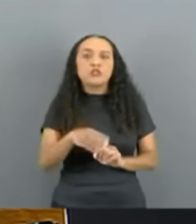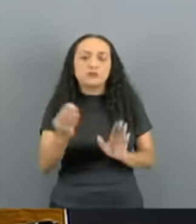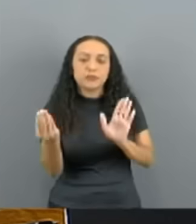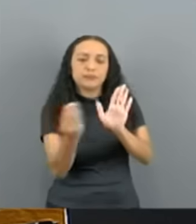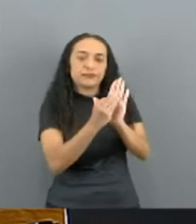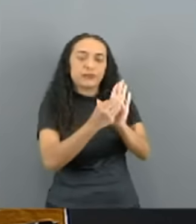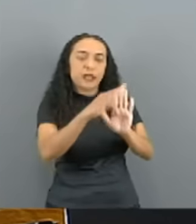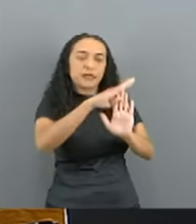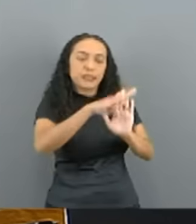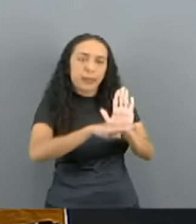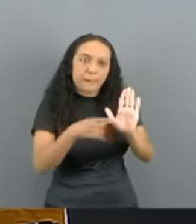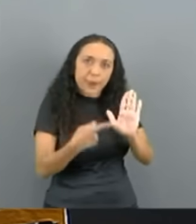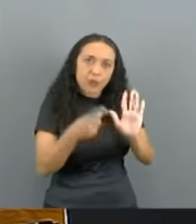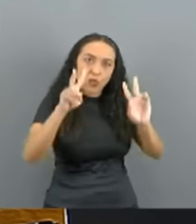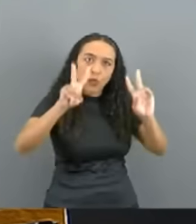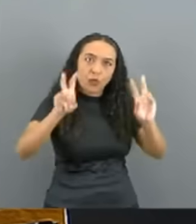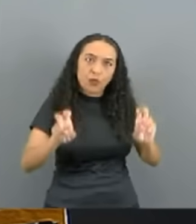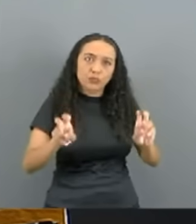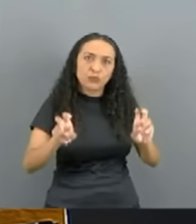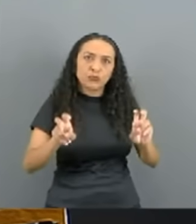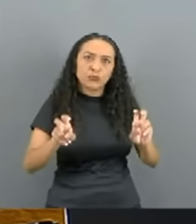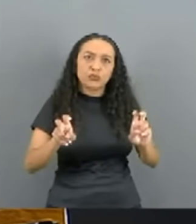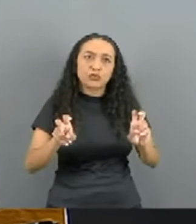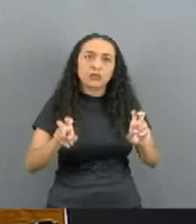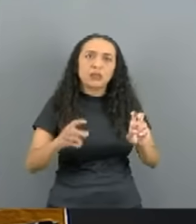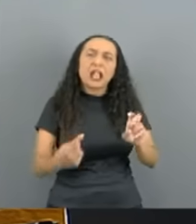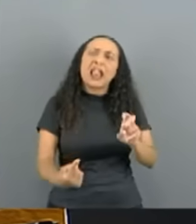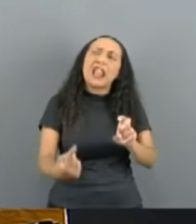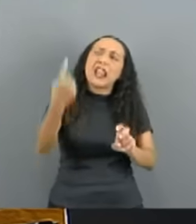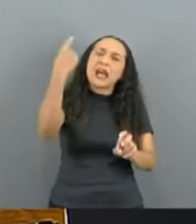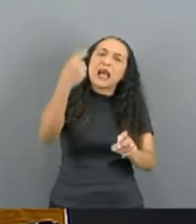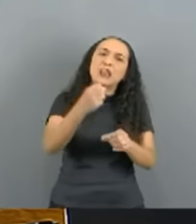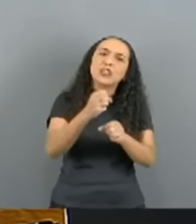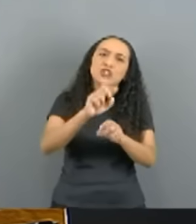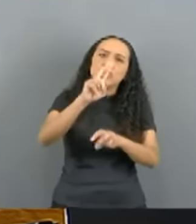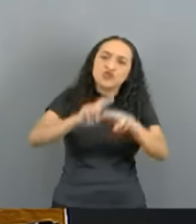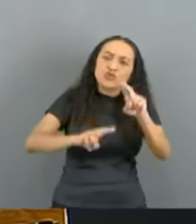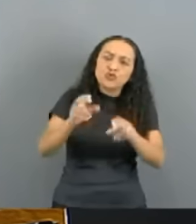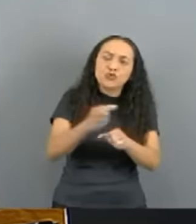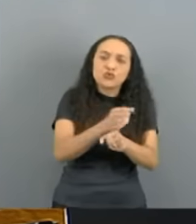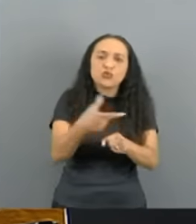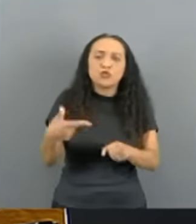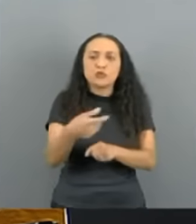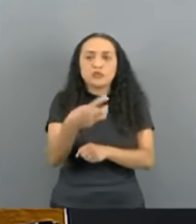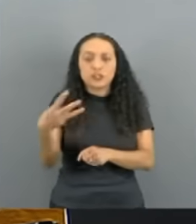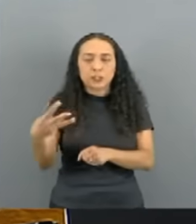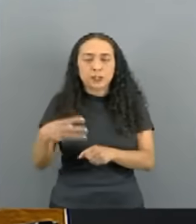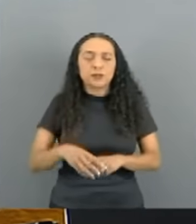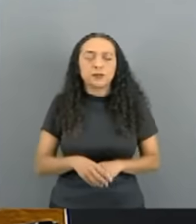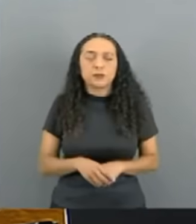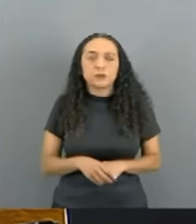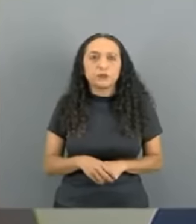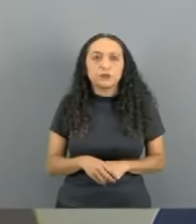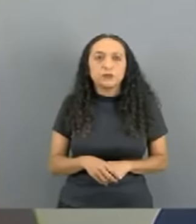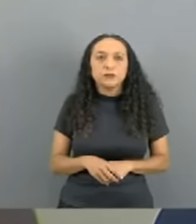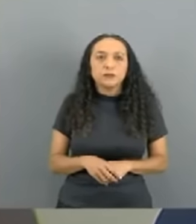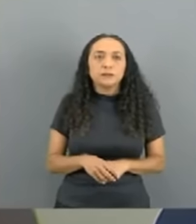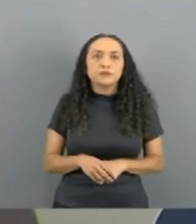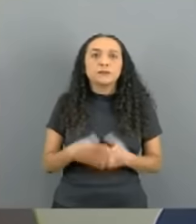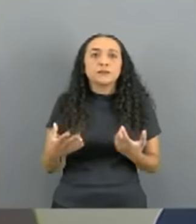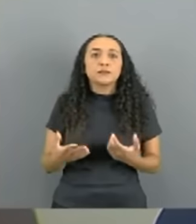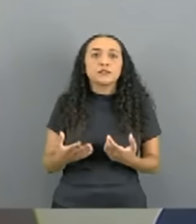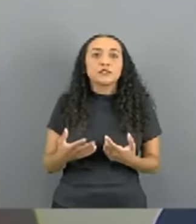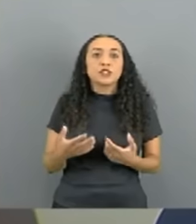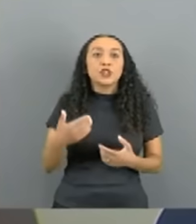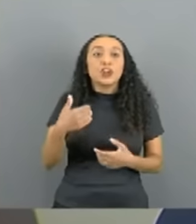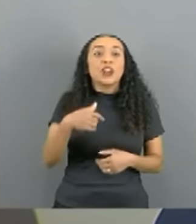pauta esse assunto desde junho de 2023. Senador Girão, foi nosso